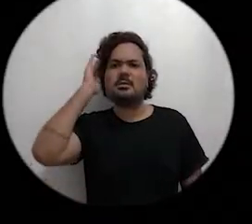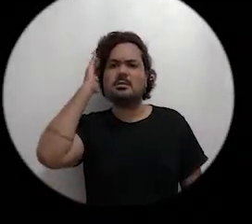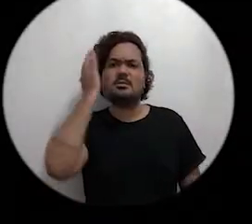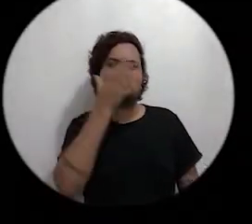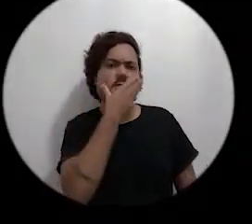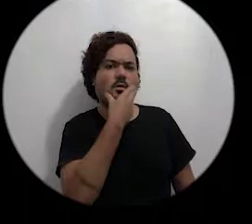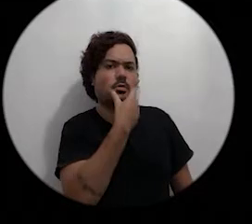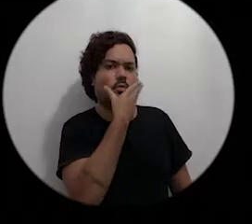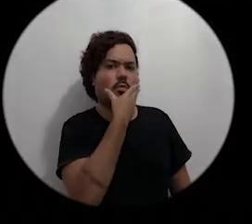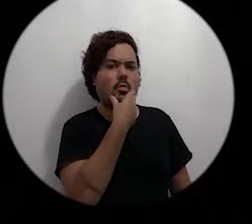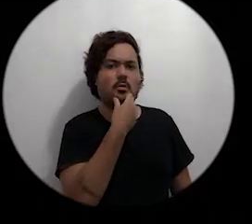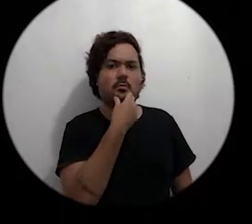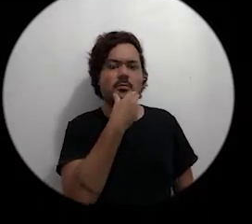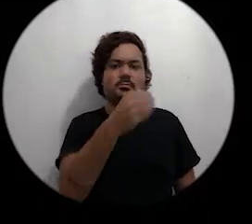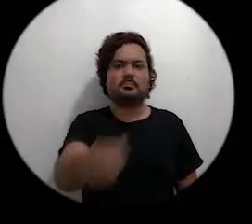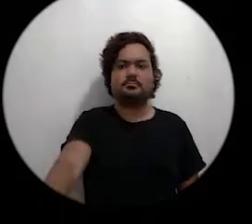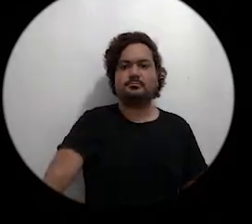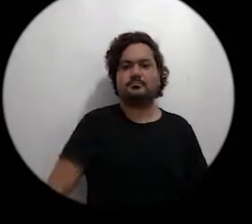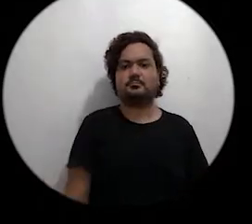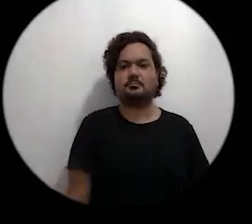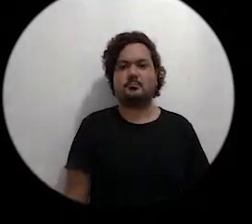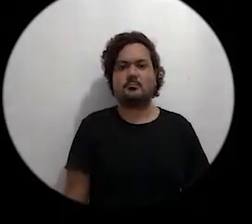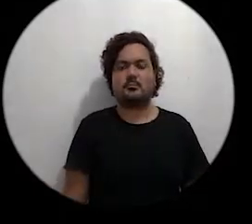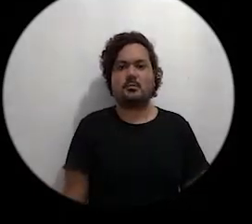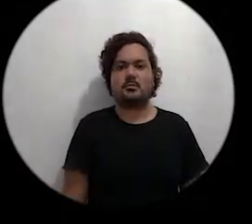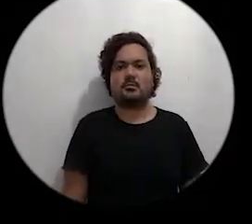Pensa nesse homem.